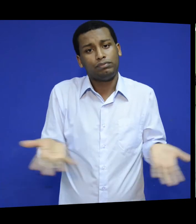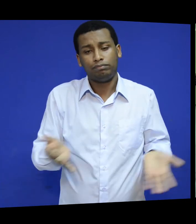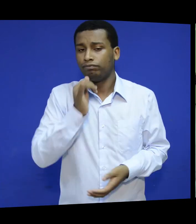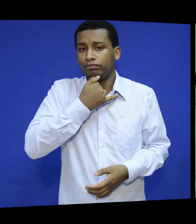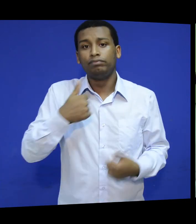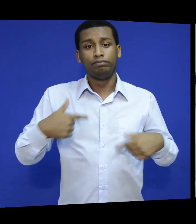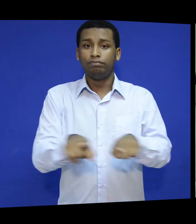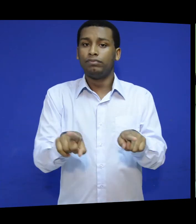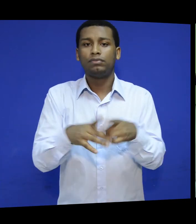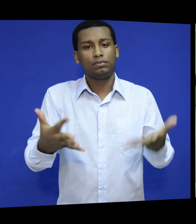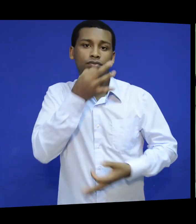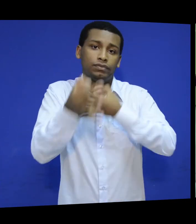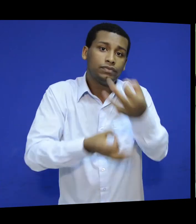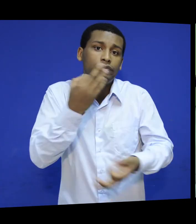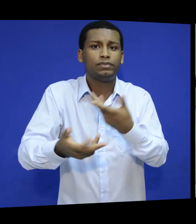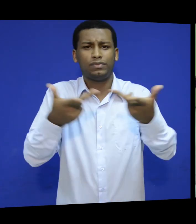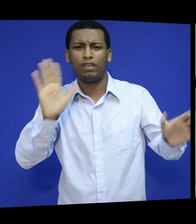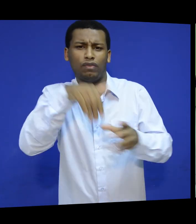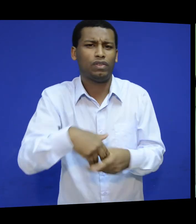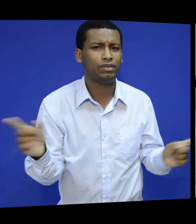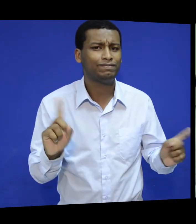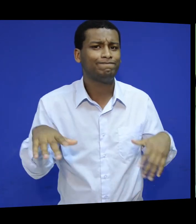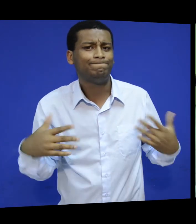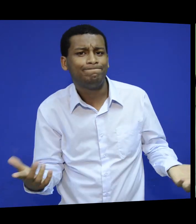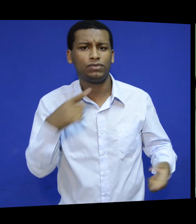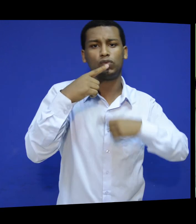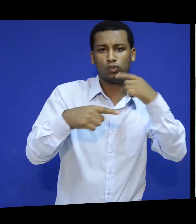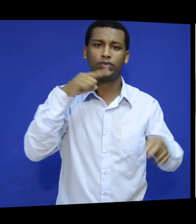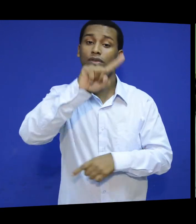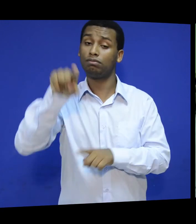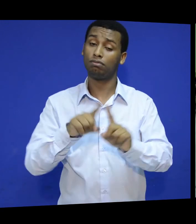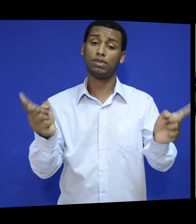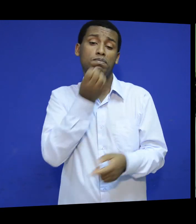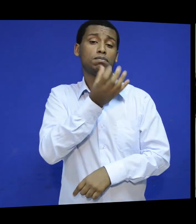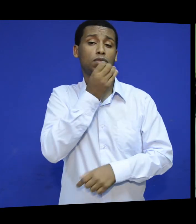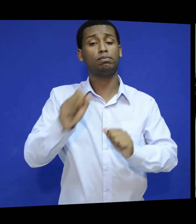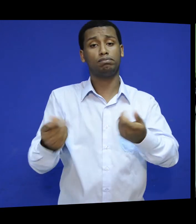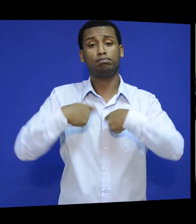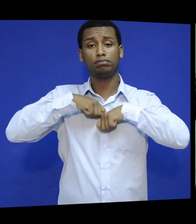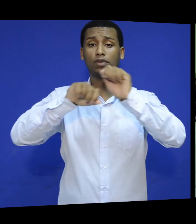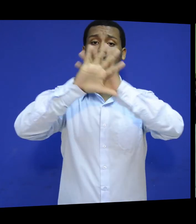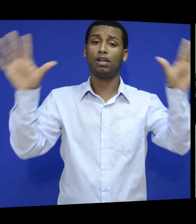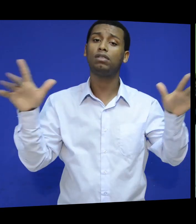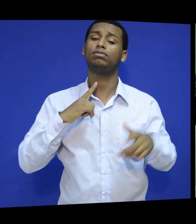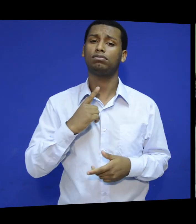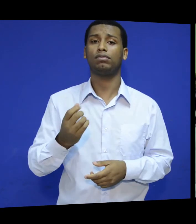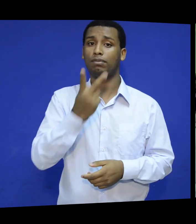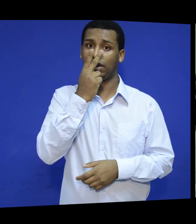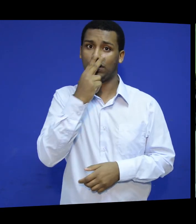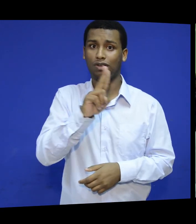candidatos nas pesquisas hoje, que eu também tenho meus poréns de não votar ou não, mas foi esclarecedora.